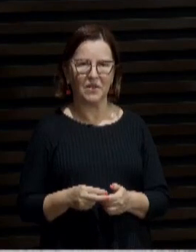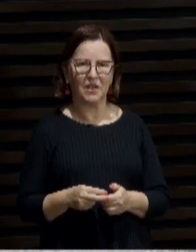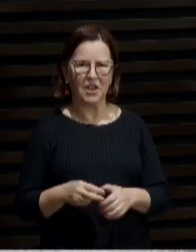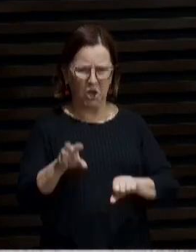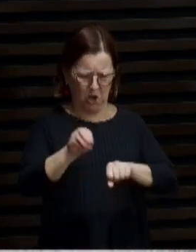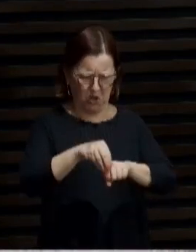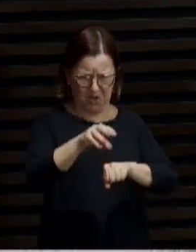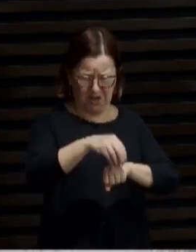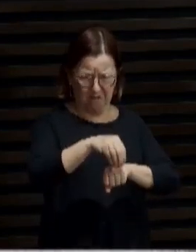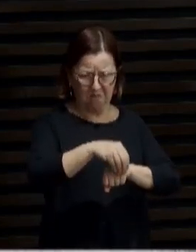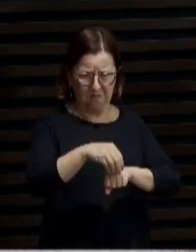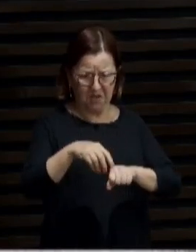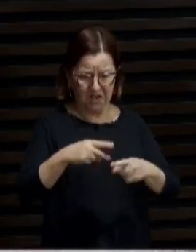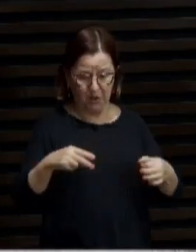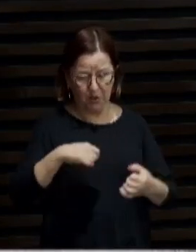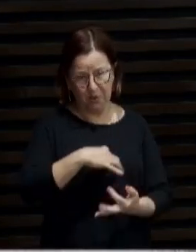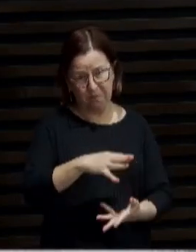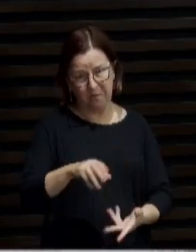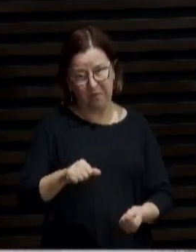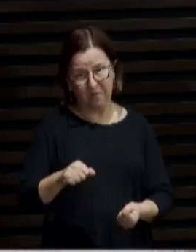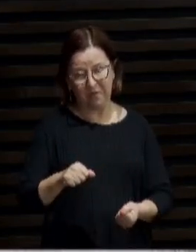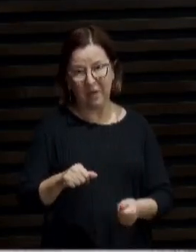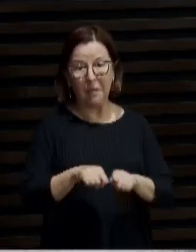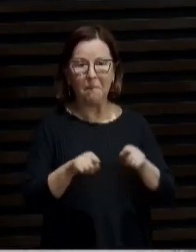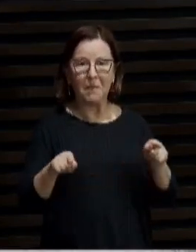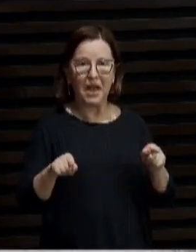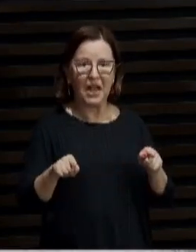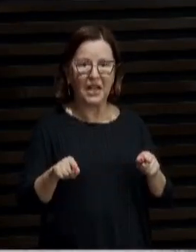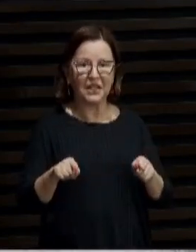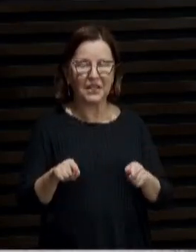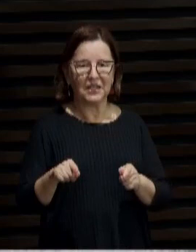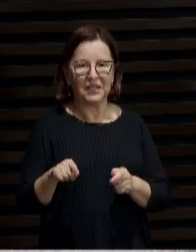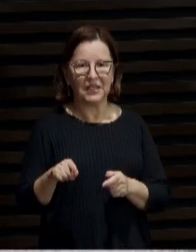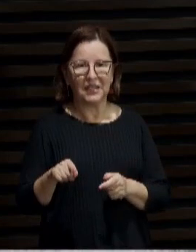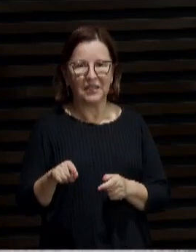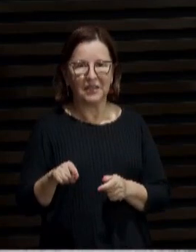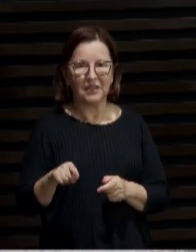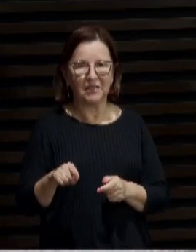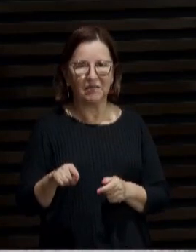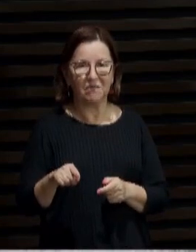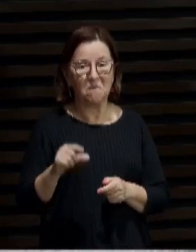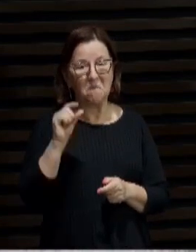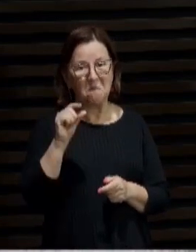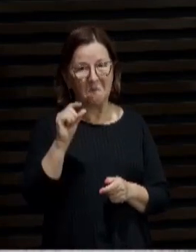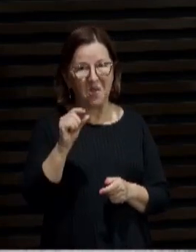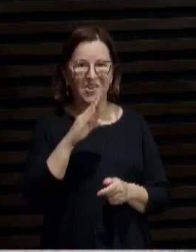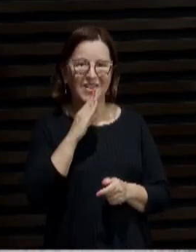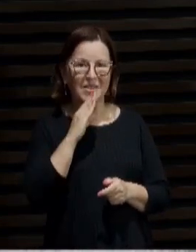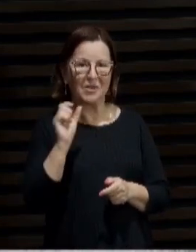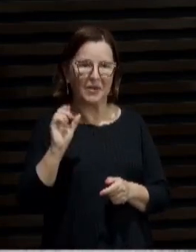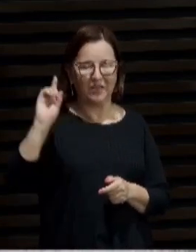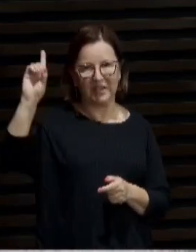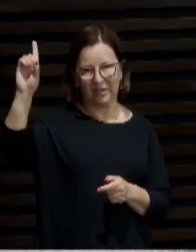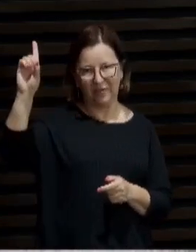mundo, naquilo que concerne ao conhecimento de Deus, eles eram pobres. E assim eles se tornaram vulneráveis